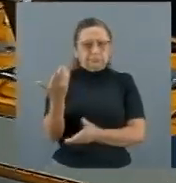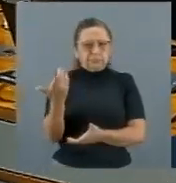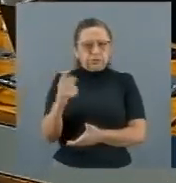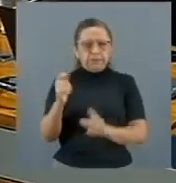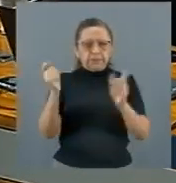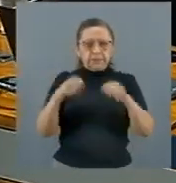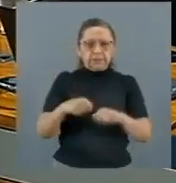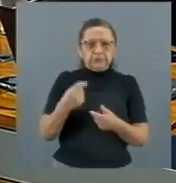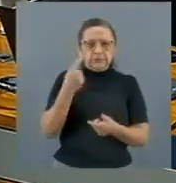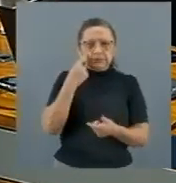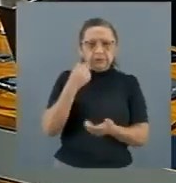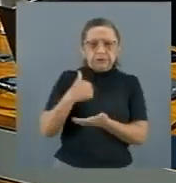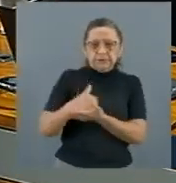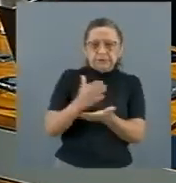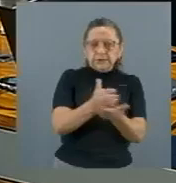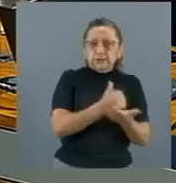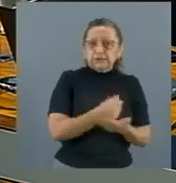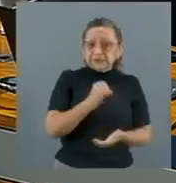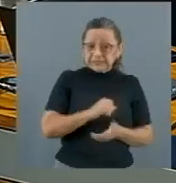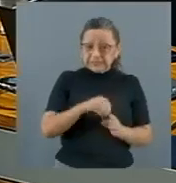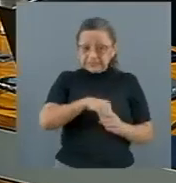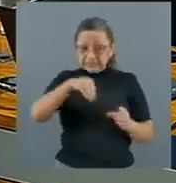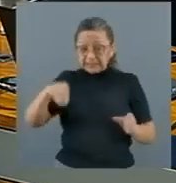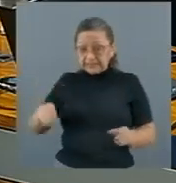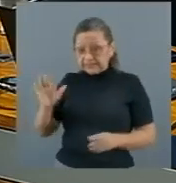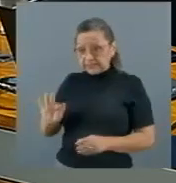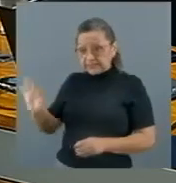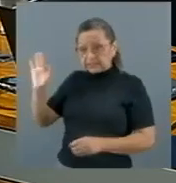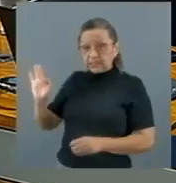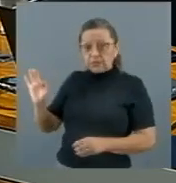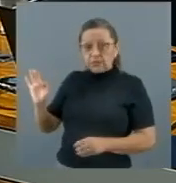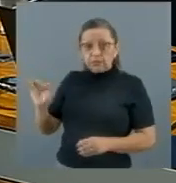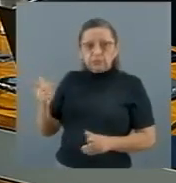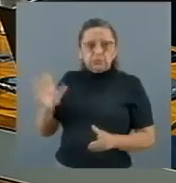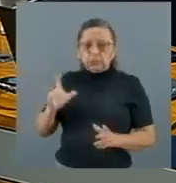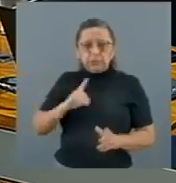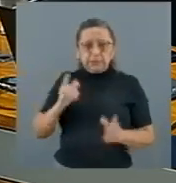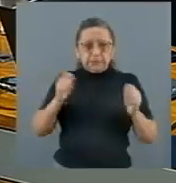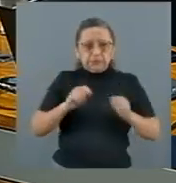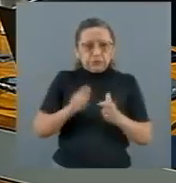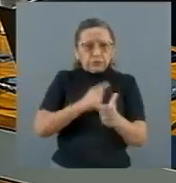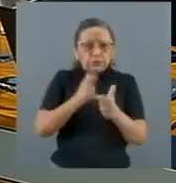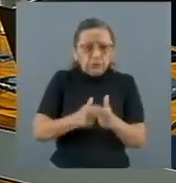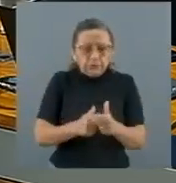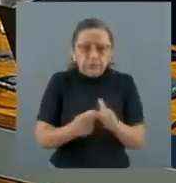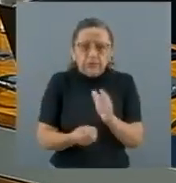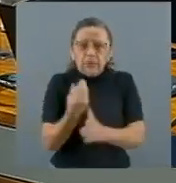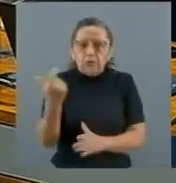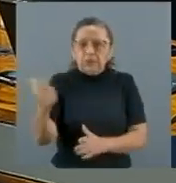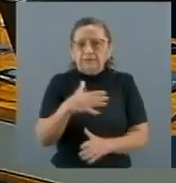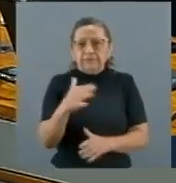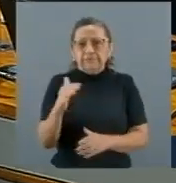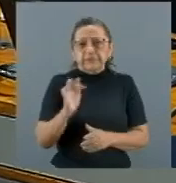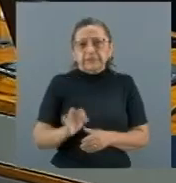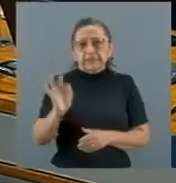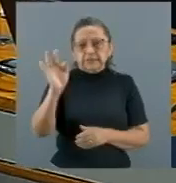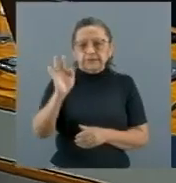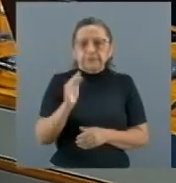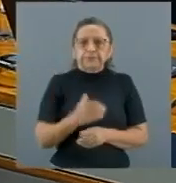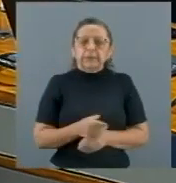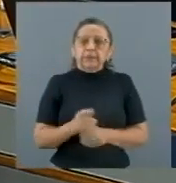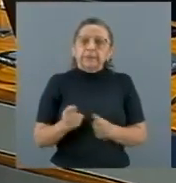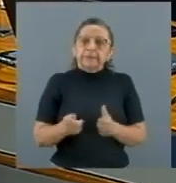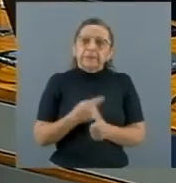da federação. E se houver a saída da federação, que não haja a possibilidade de se fazer uma nova federação. Então, essa é a primeira